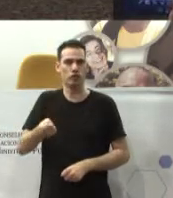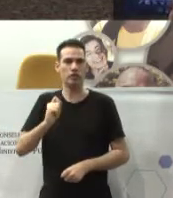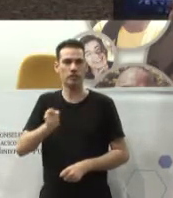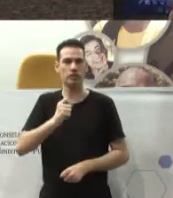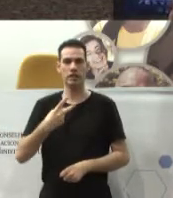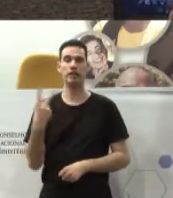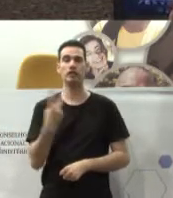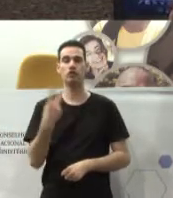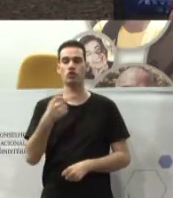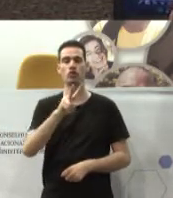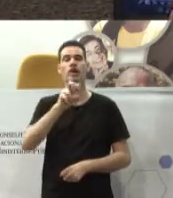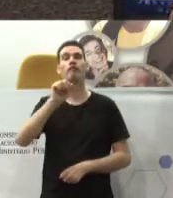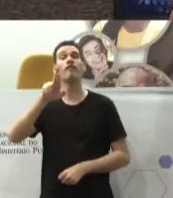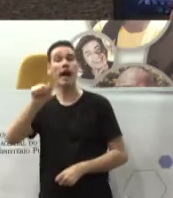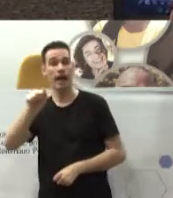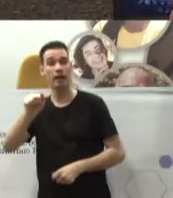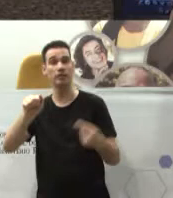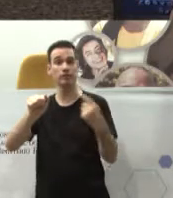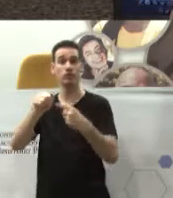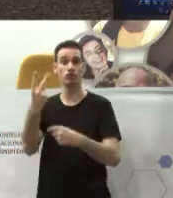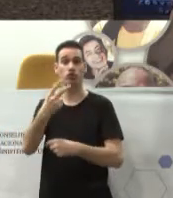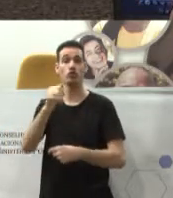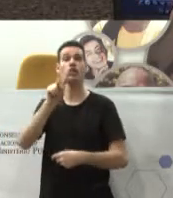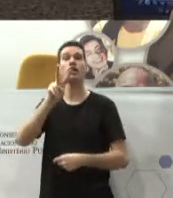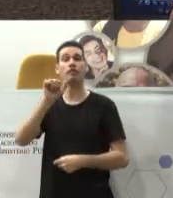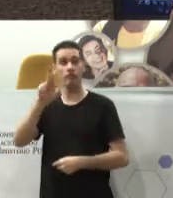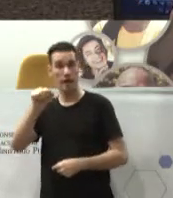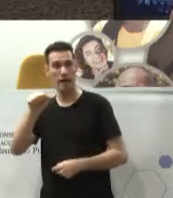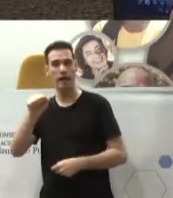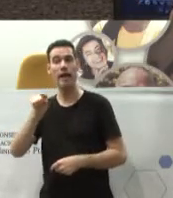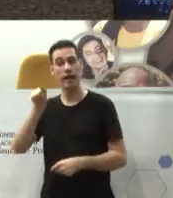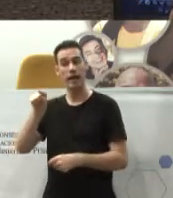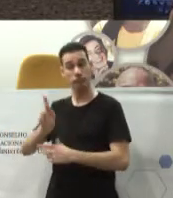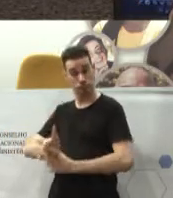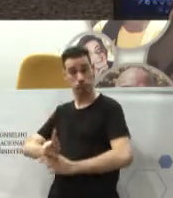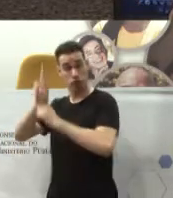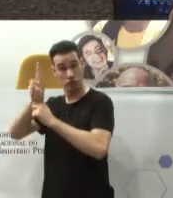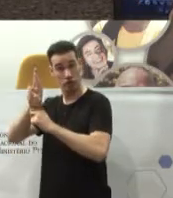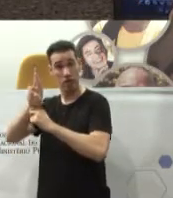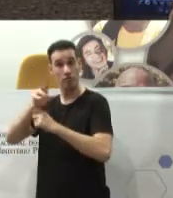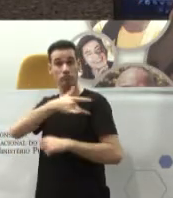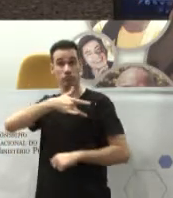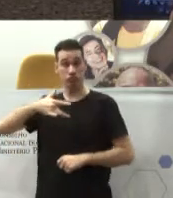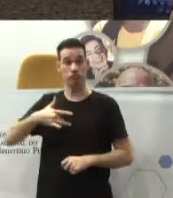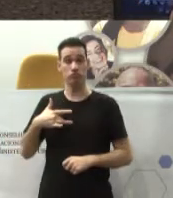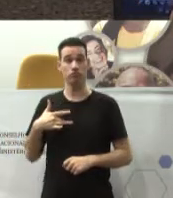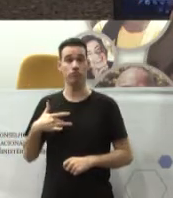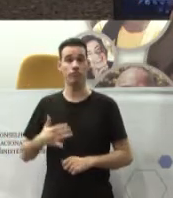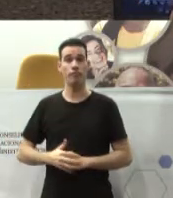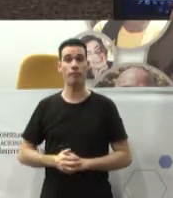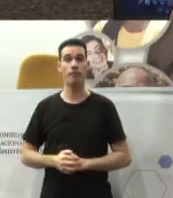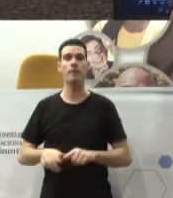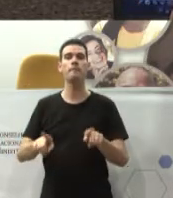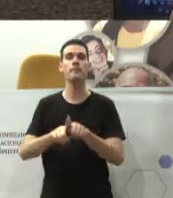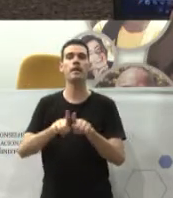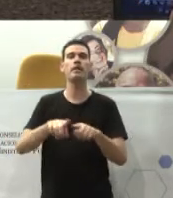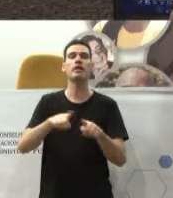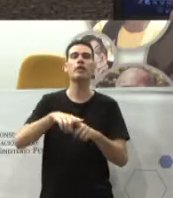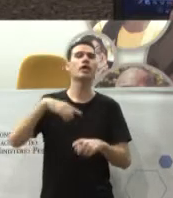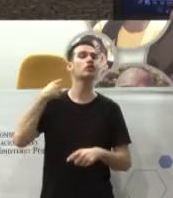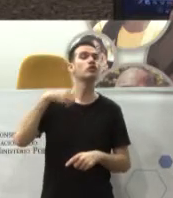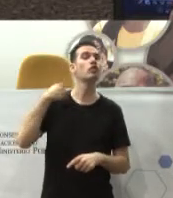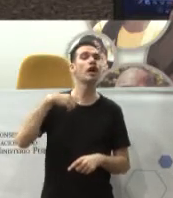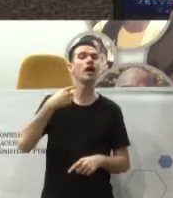um juízo, o da segunda vara que cuida da saúde, das demandas de saúde. Os advogados